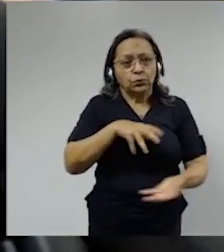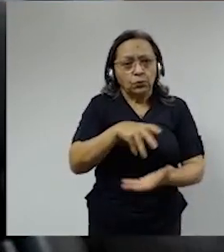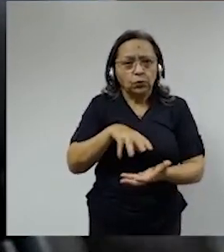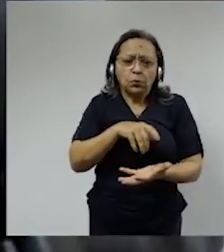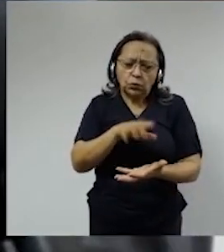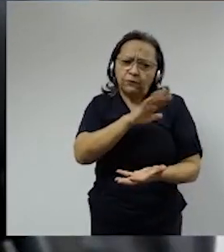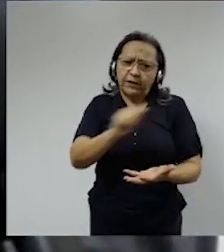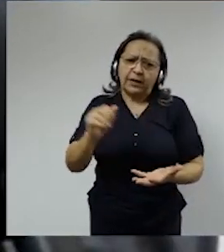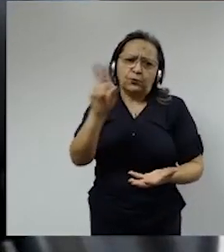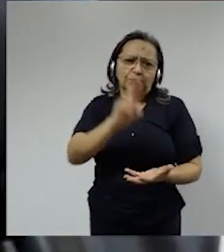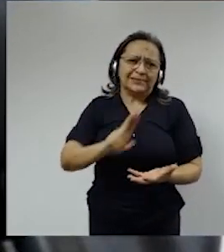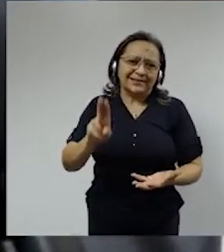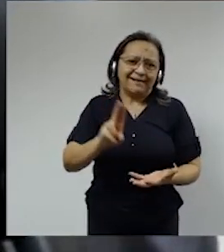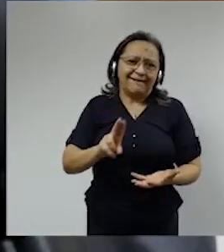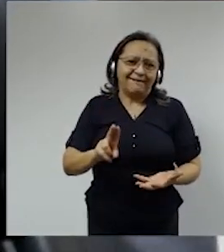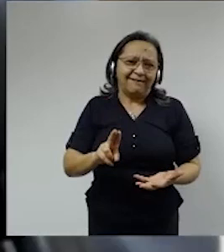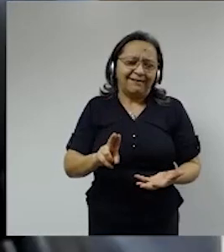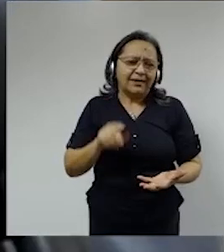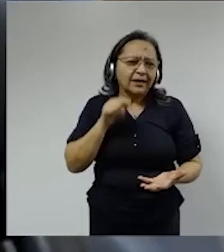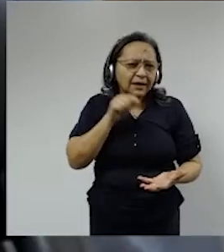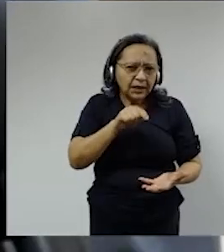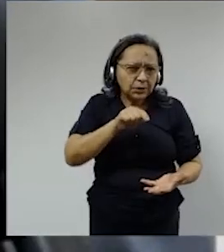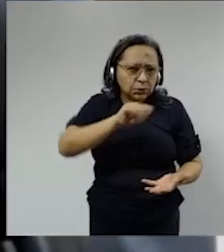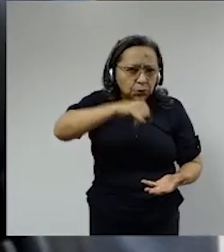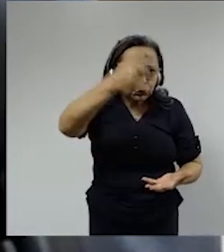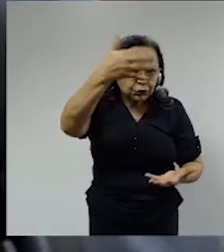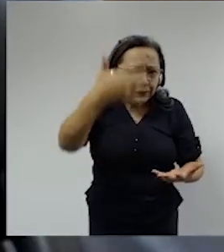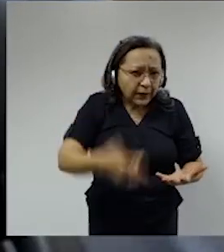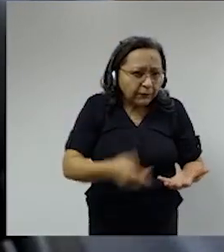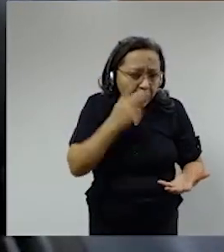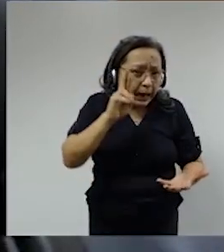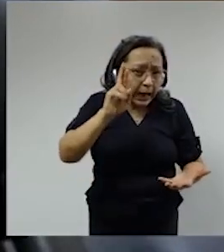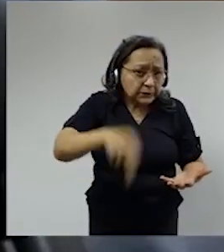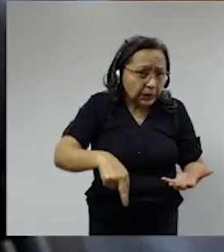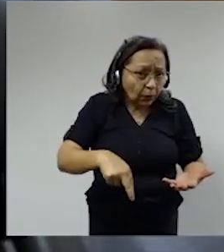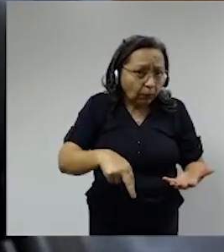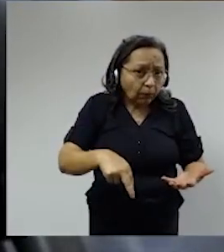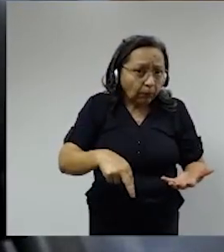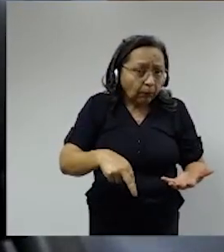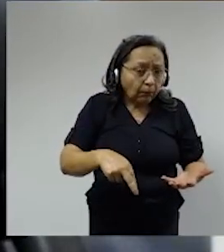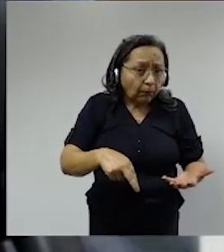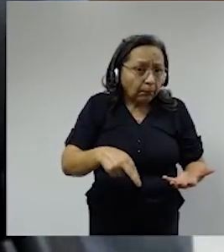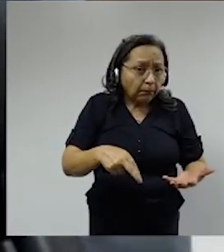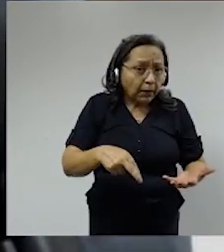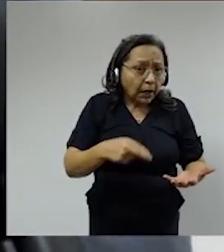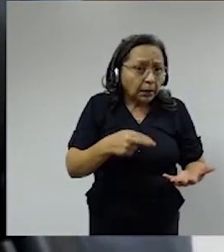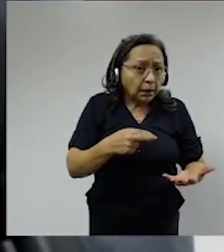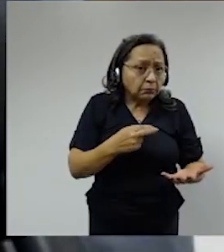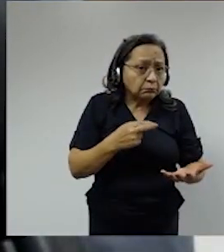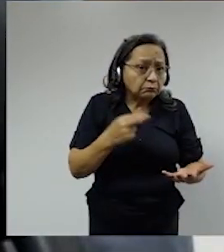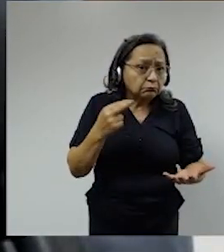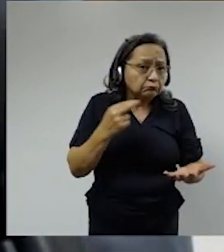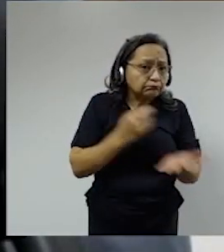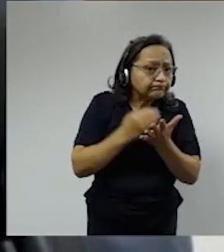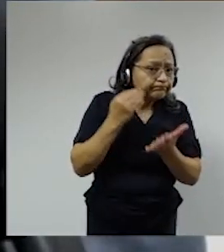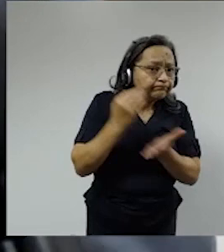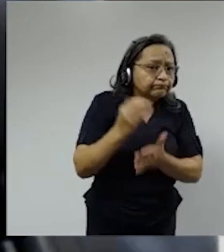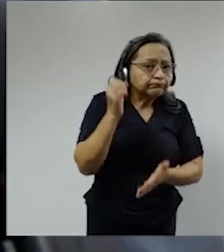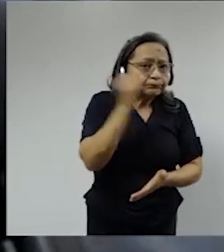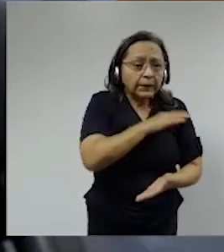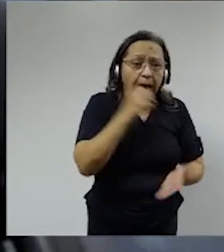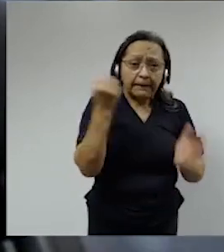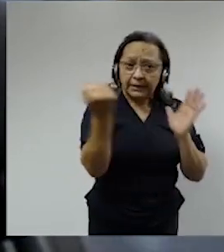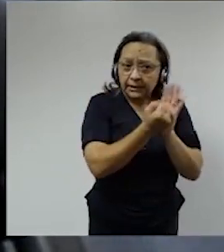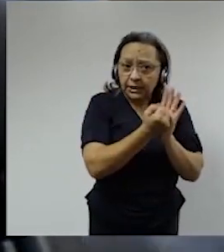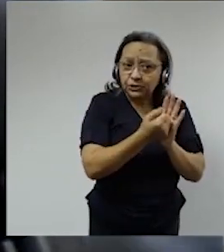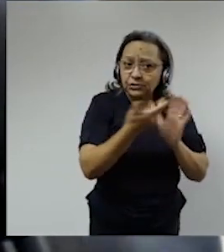dela, isso se justificaria como uma razão para sobrelevar a patente numa hipótese como essa,